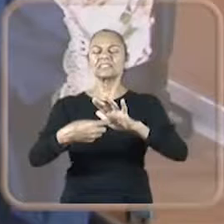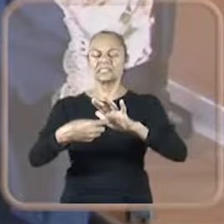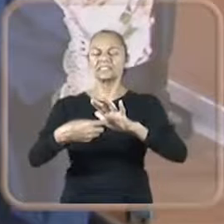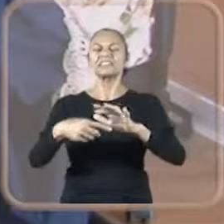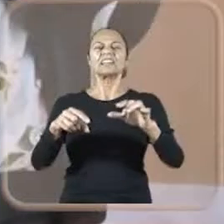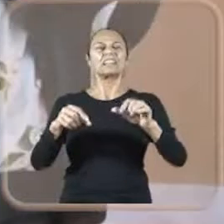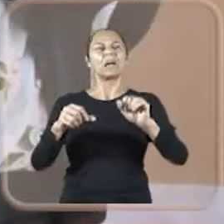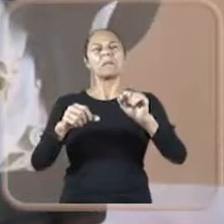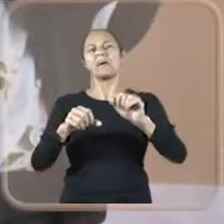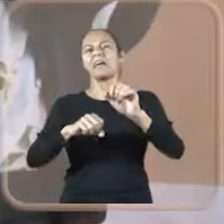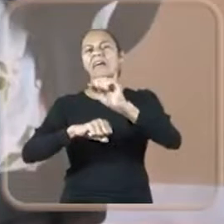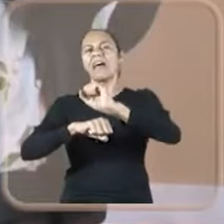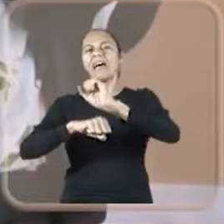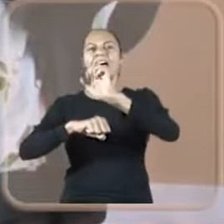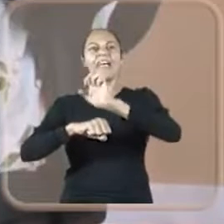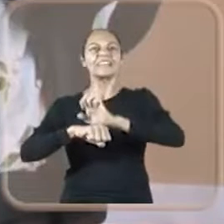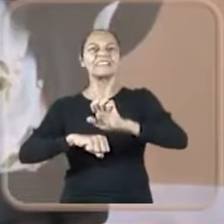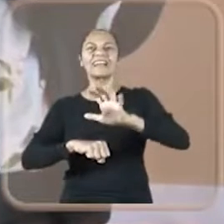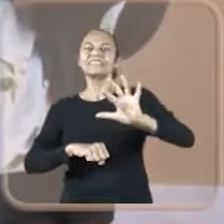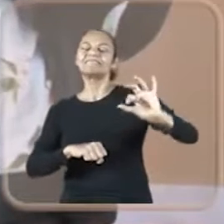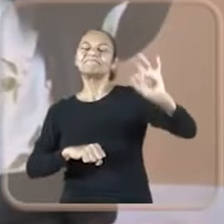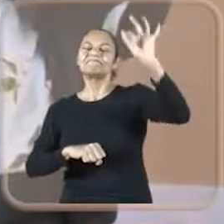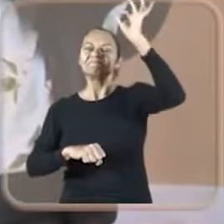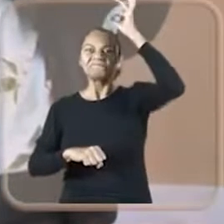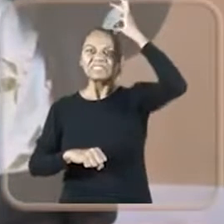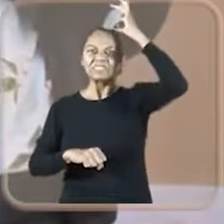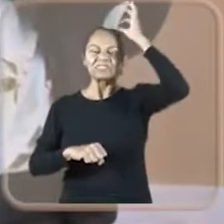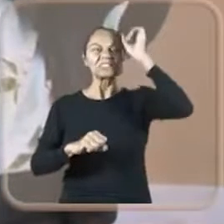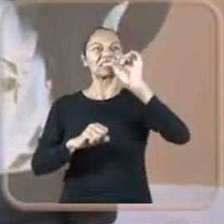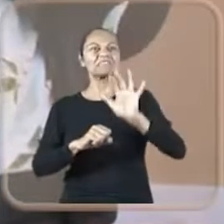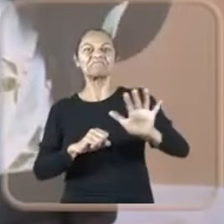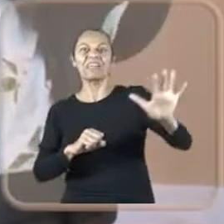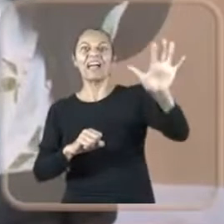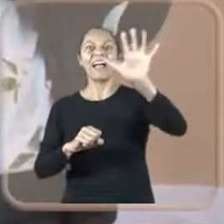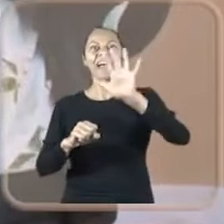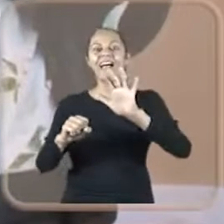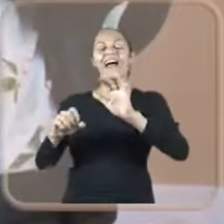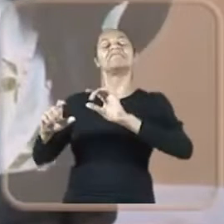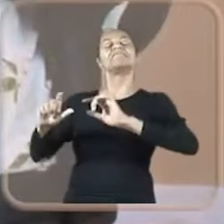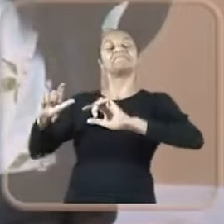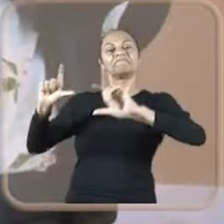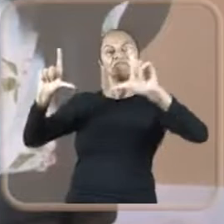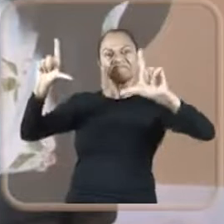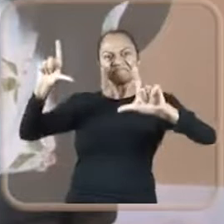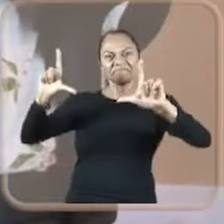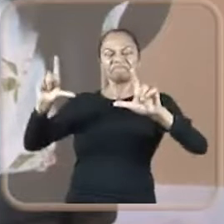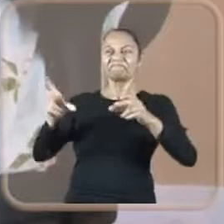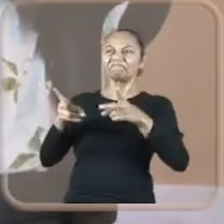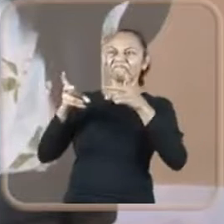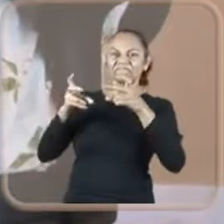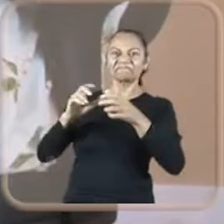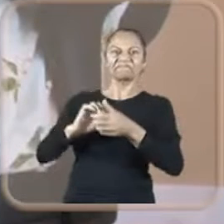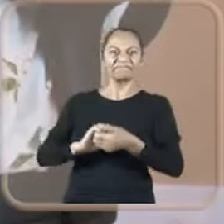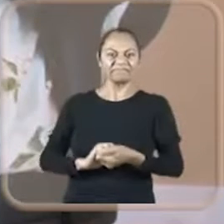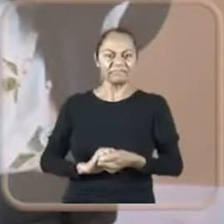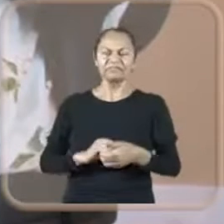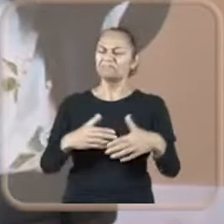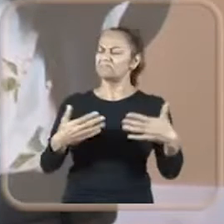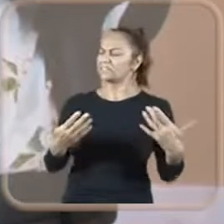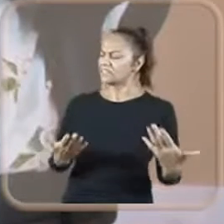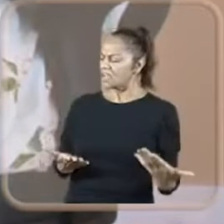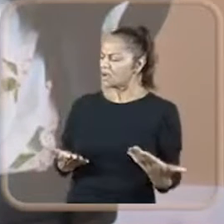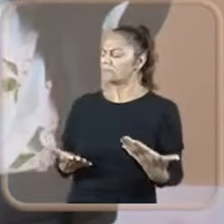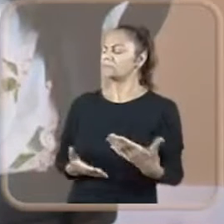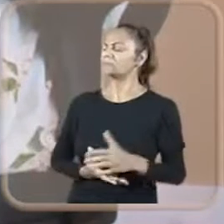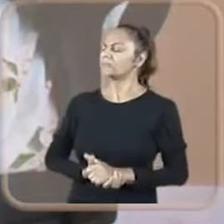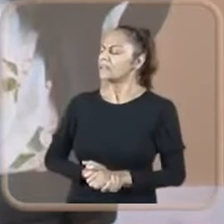de Cariacica. Viva, doutora Patrícia, vamos direto ao ponto. O que são as práticas de justiças restaurativas? O que é esse Círculo da Paz